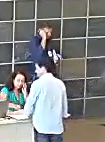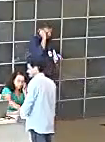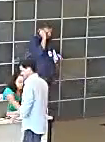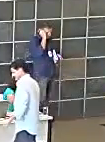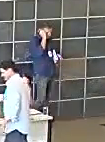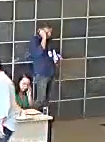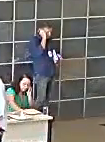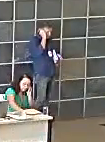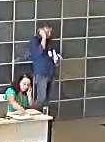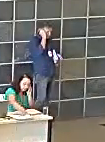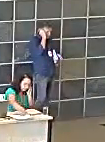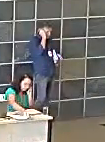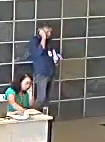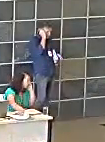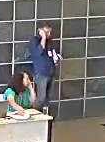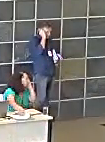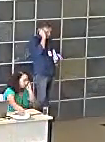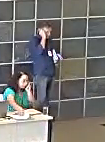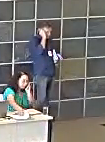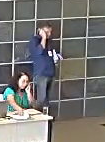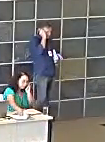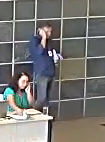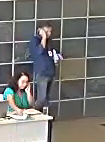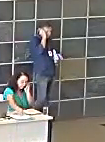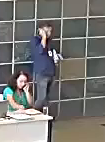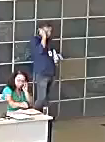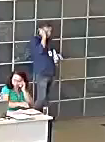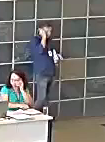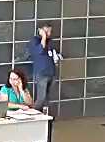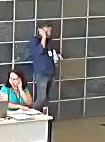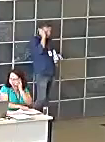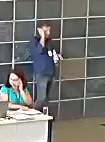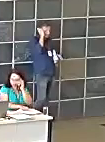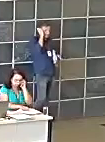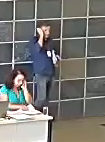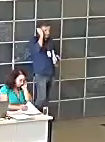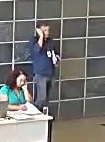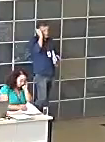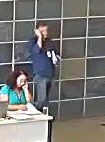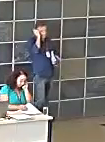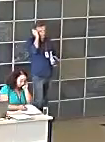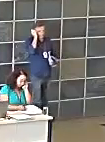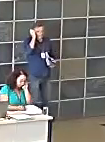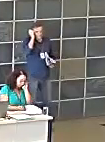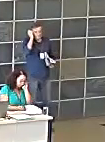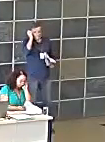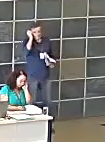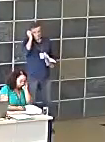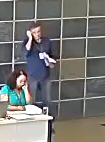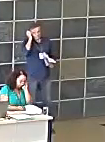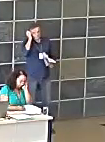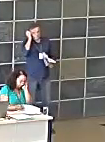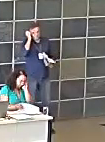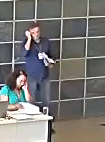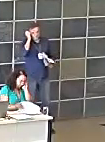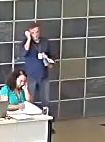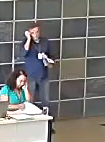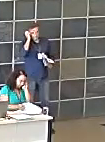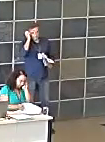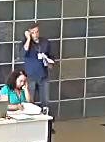executivo mas nemum direito de entrar no convencional eu não tenho para que que eu vou entrar no executivo se eu tenho que entrar naquela